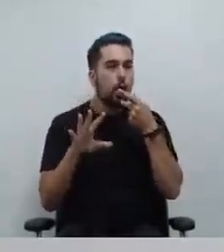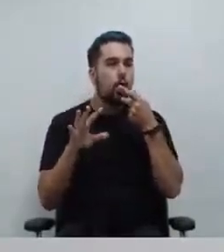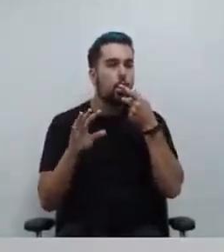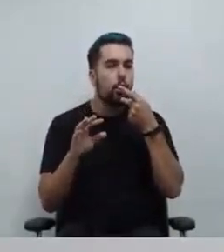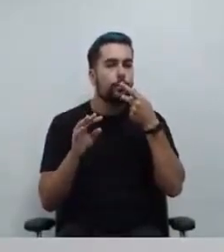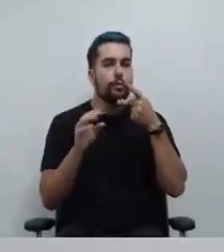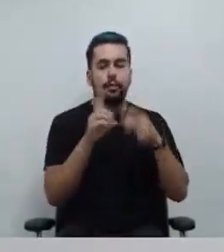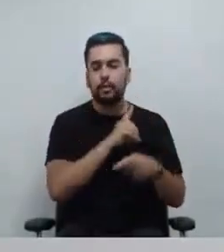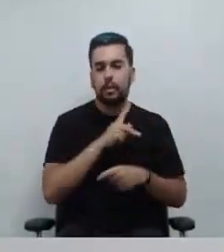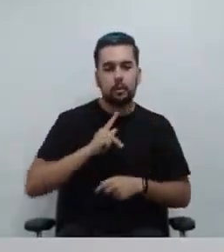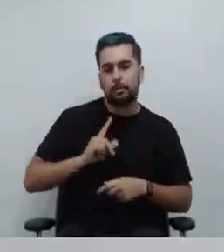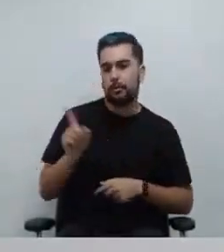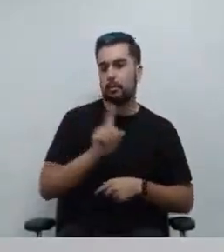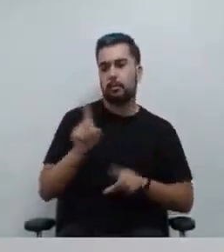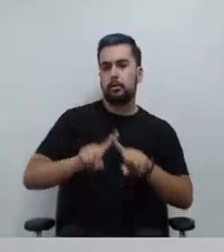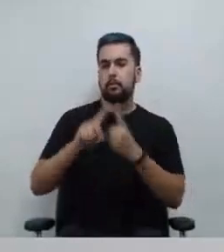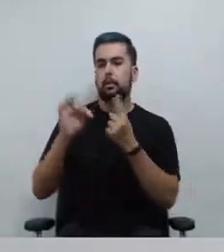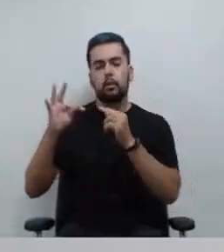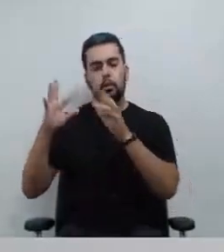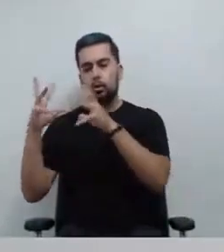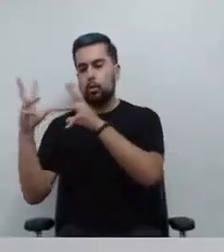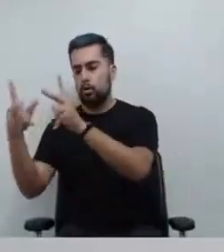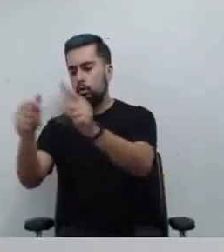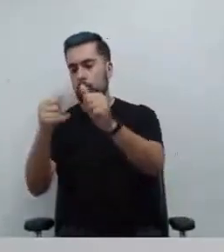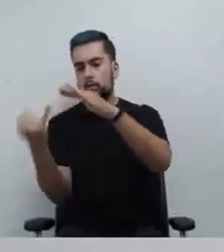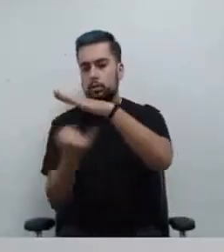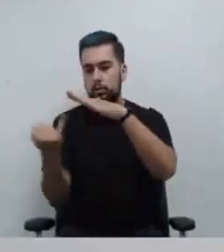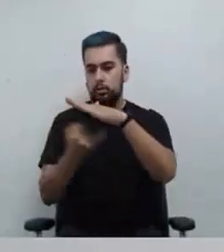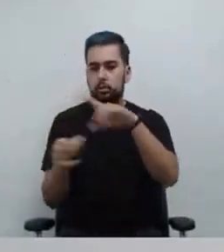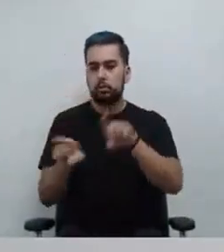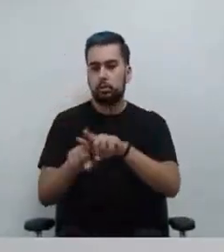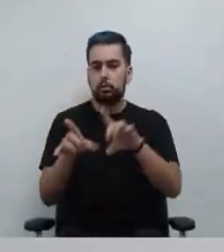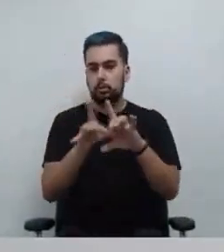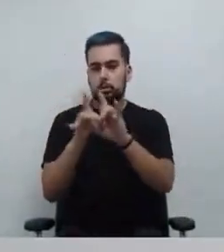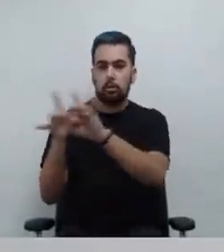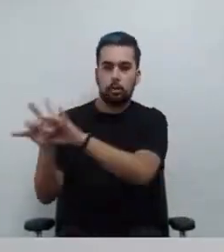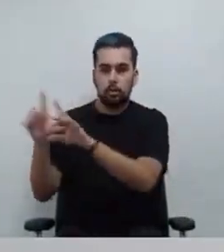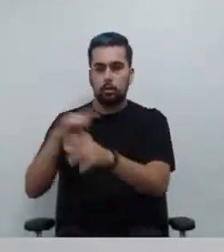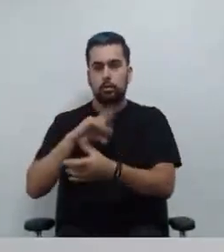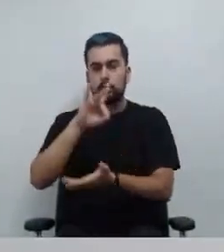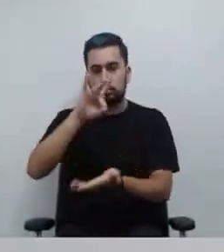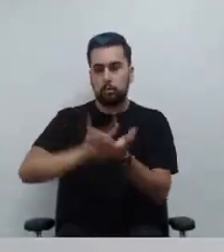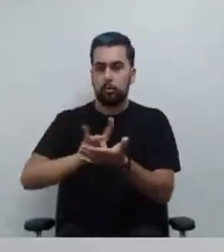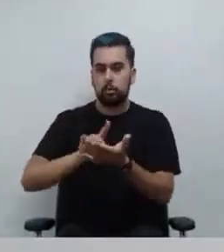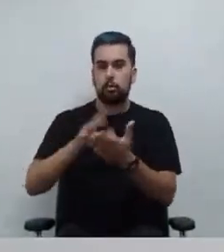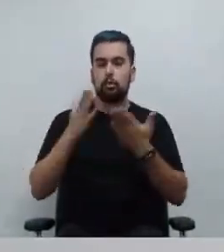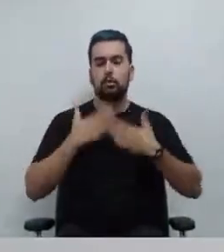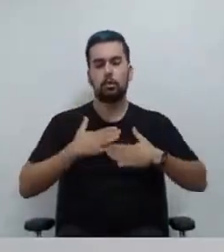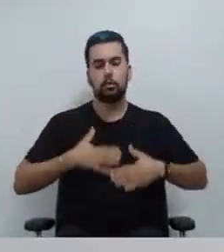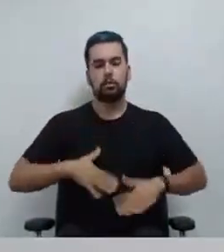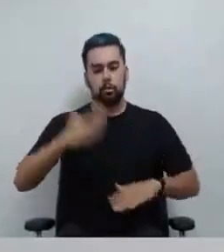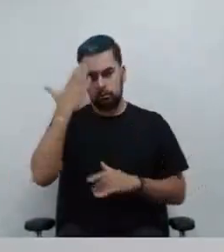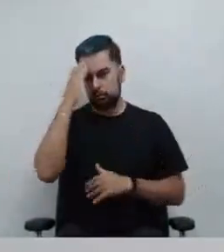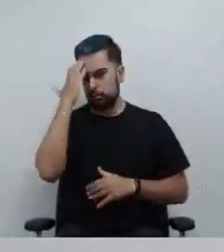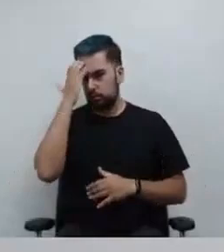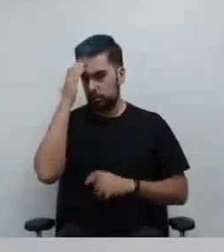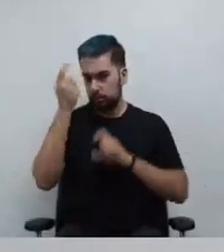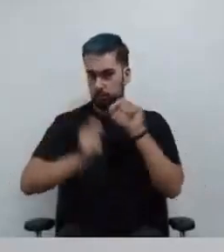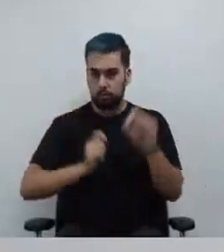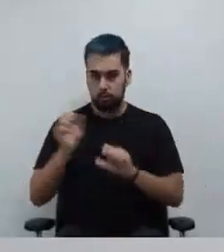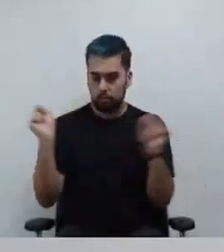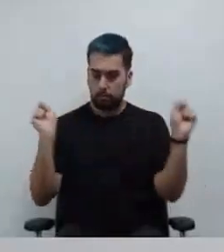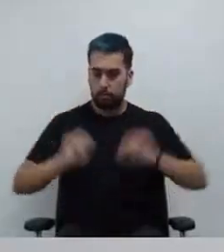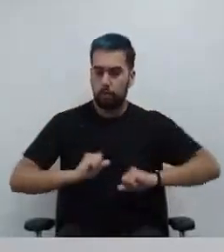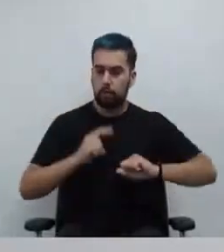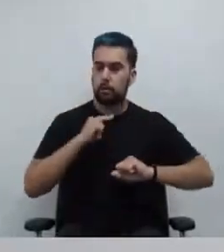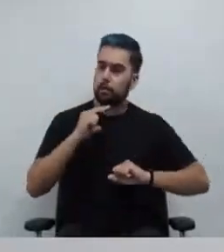instituições também aqui, todos que estão ali inseridos naquele contexto tenham, de fato, uma tranquilidade de entender que pode ter